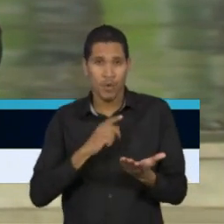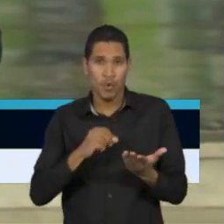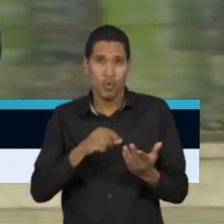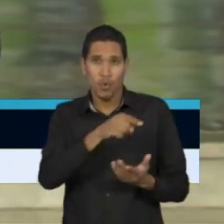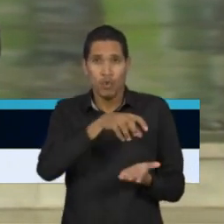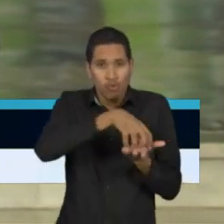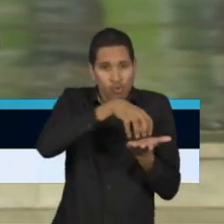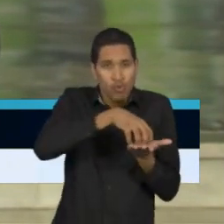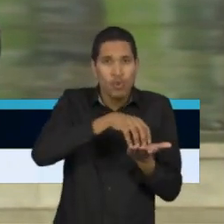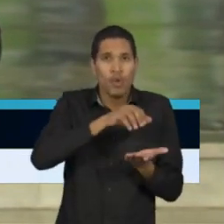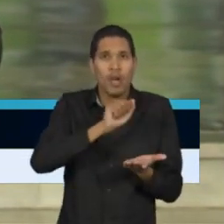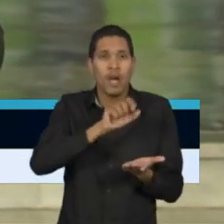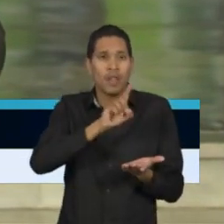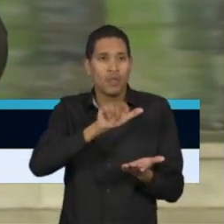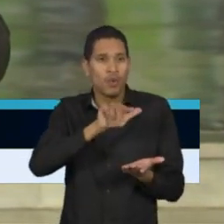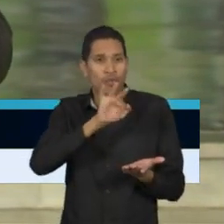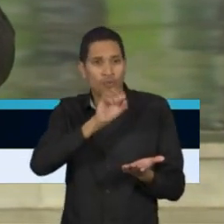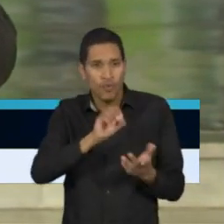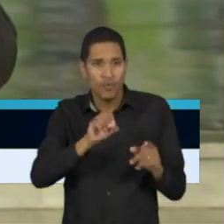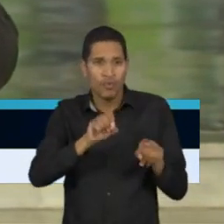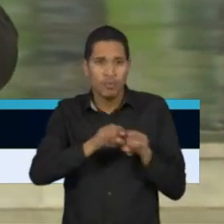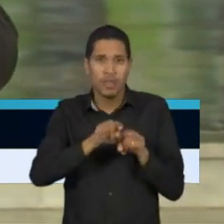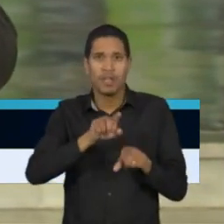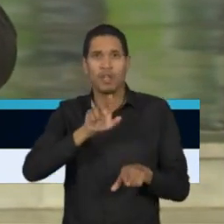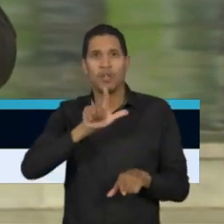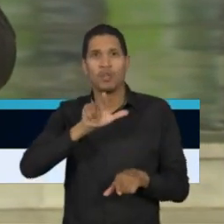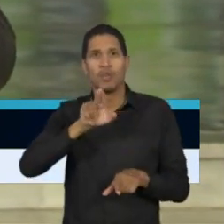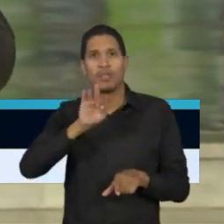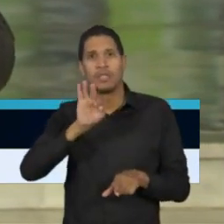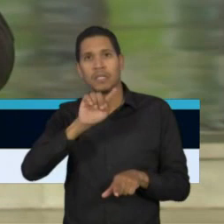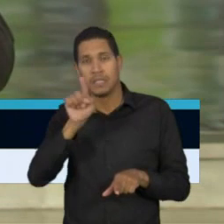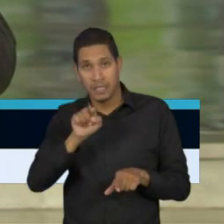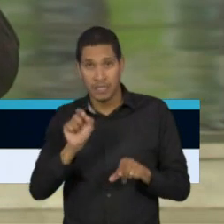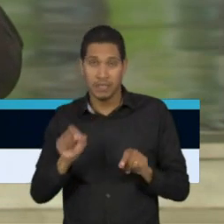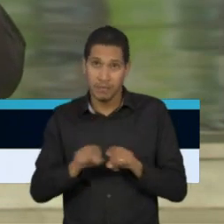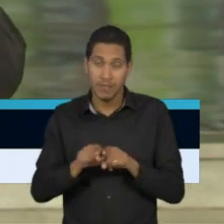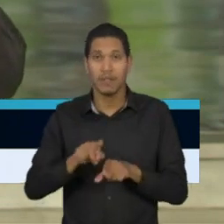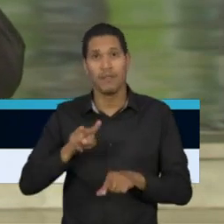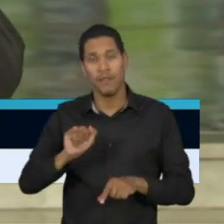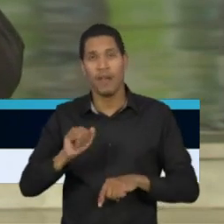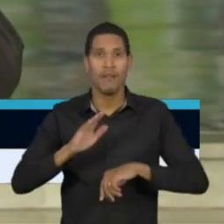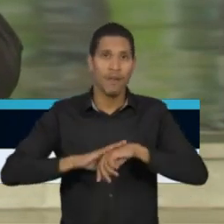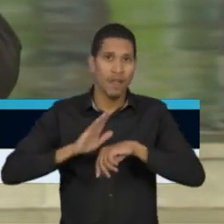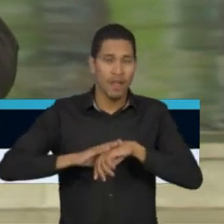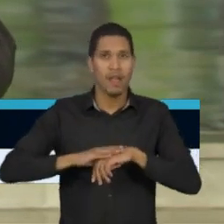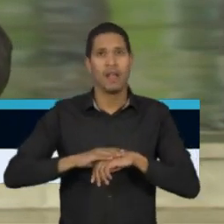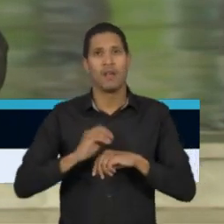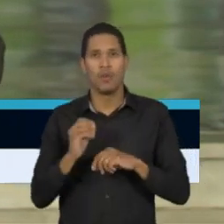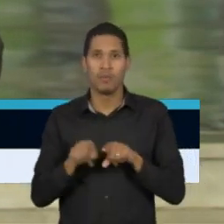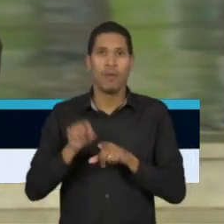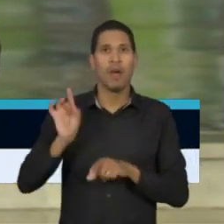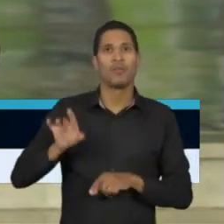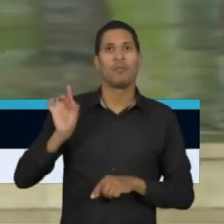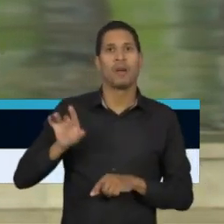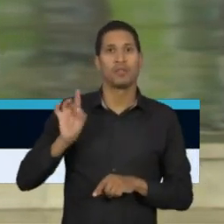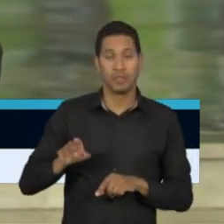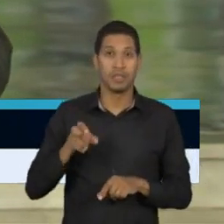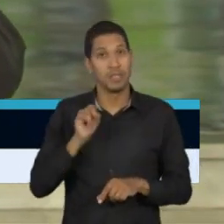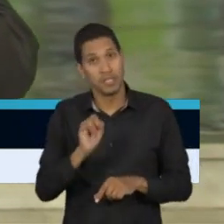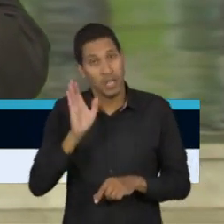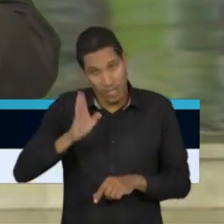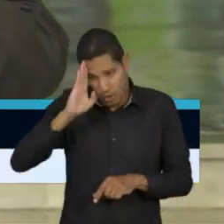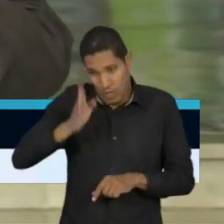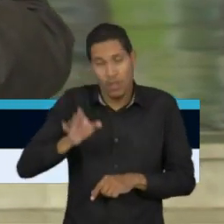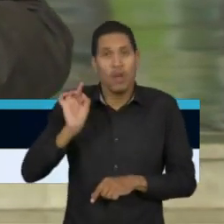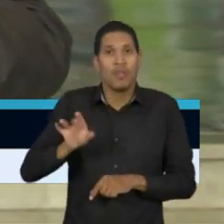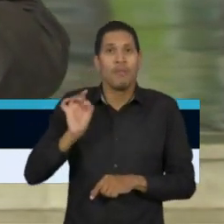Adolfo Lutz, onde esta parte pré-exame será feita de uma forma automática. Sendo feita automática, a